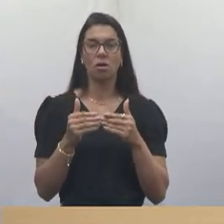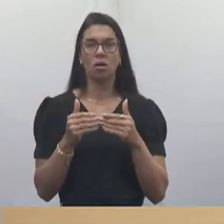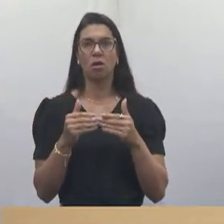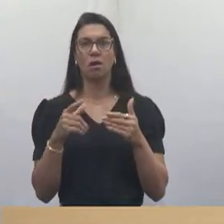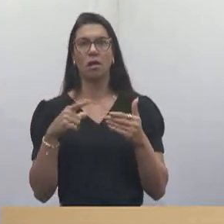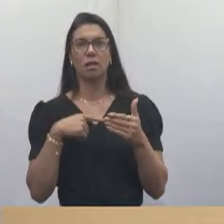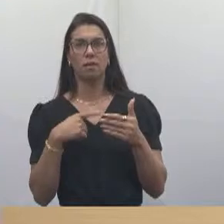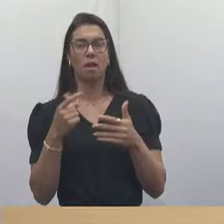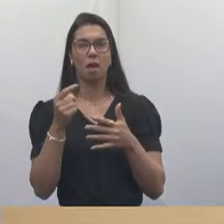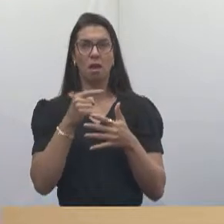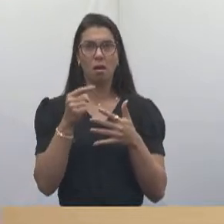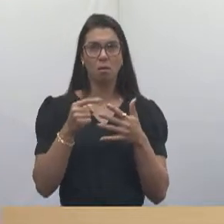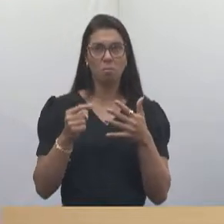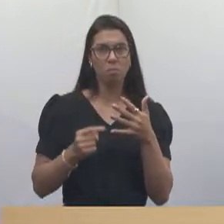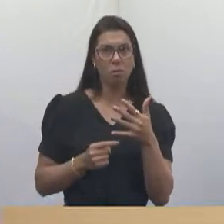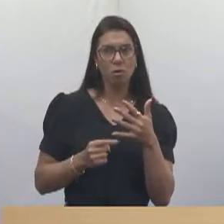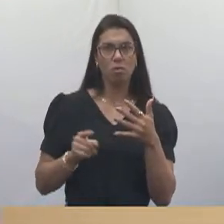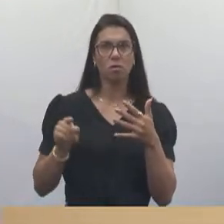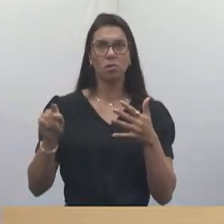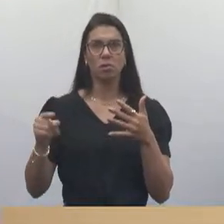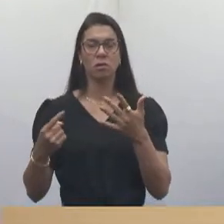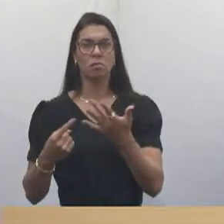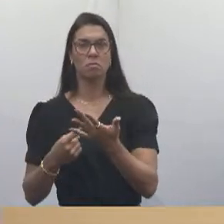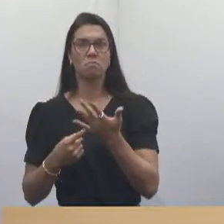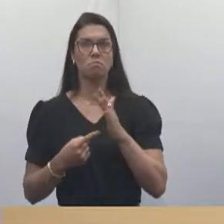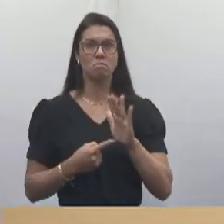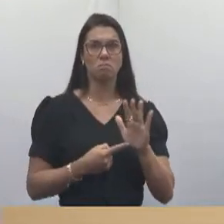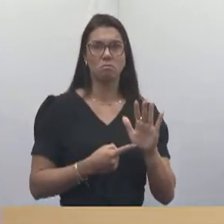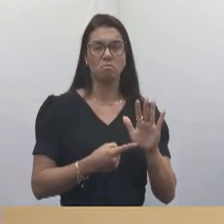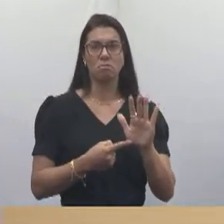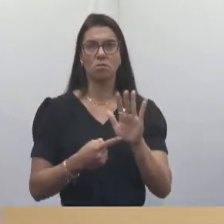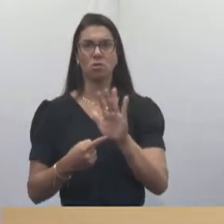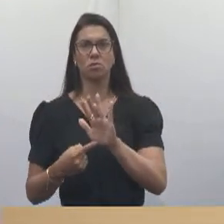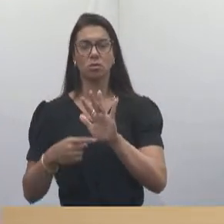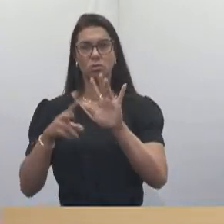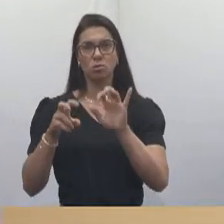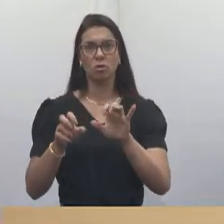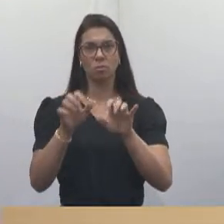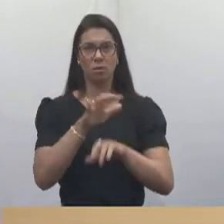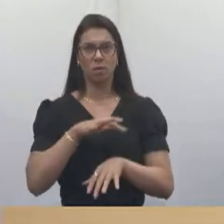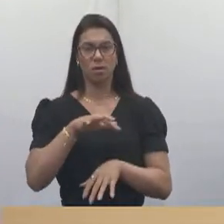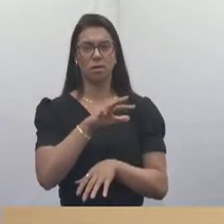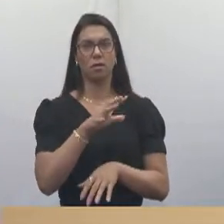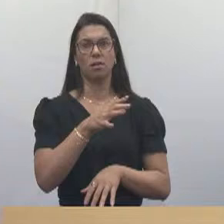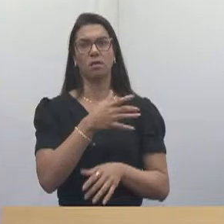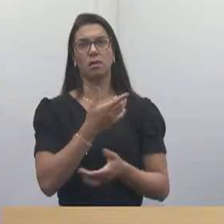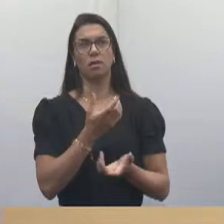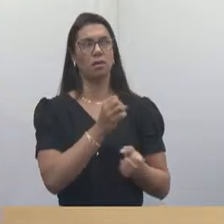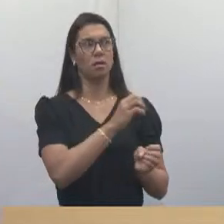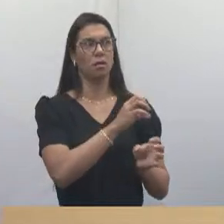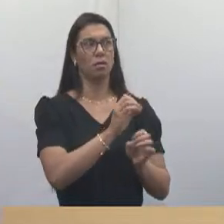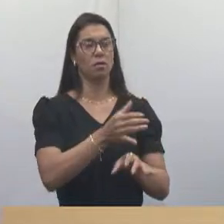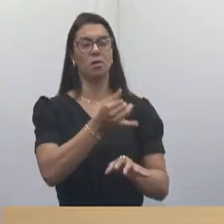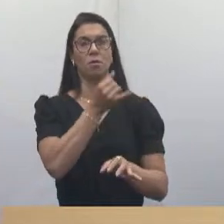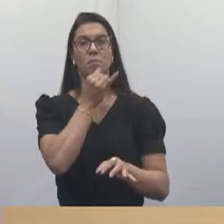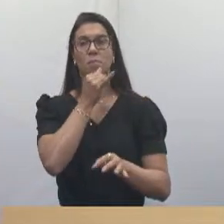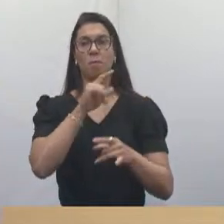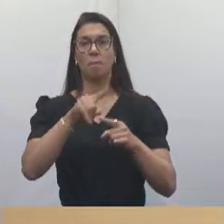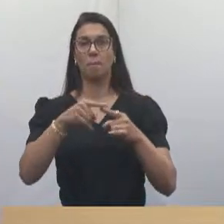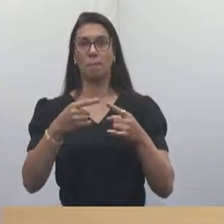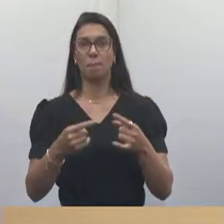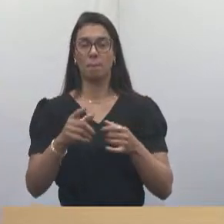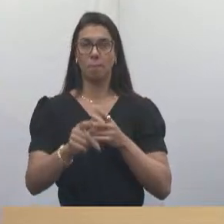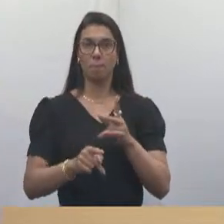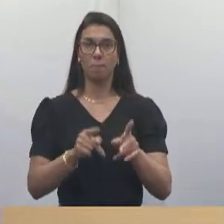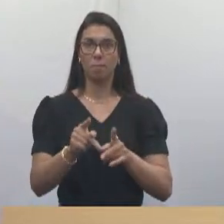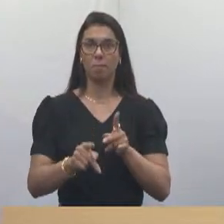eles colocaram alguns apontamentos, como foi falado a respeito da educação, só que a